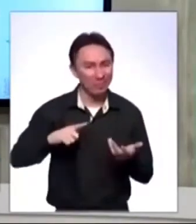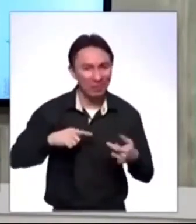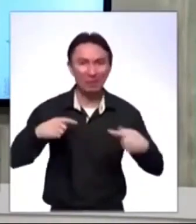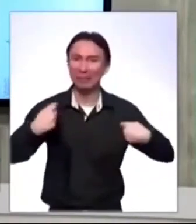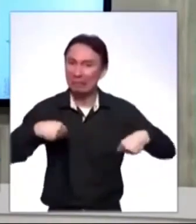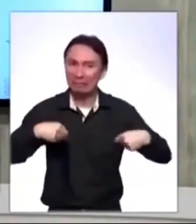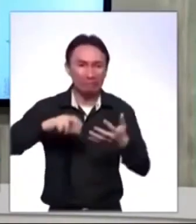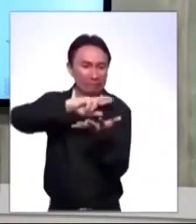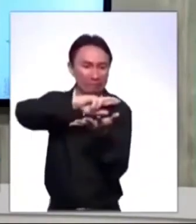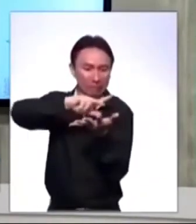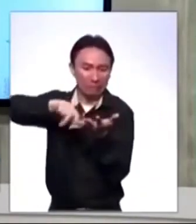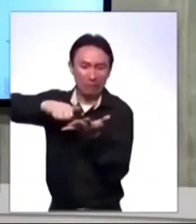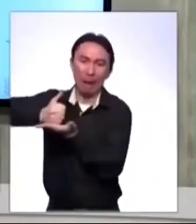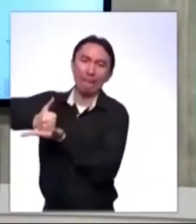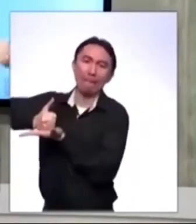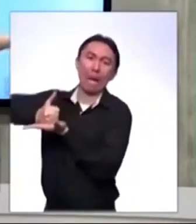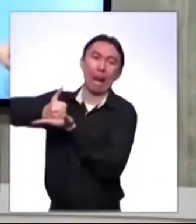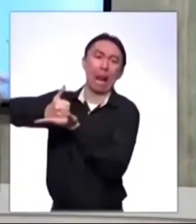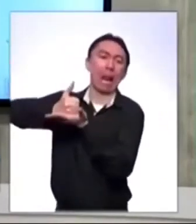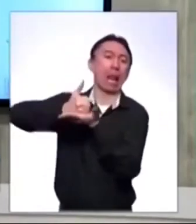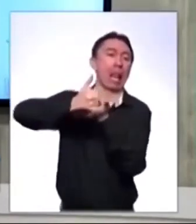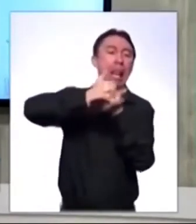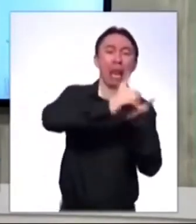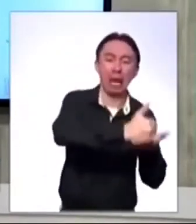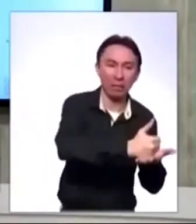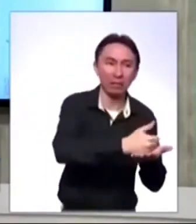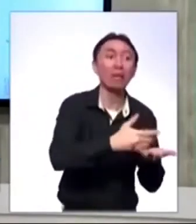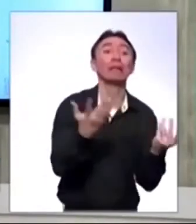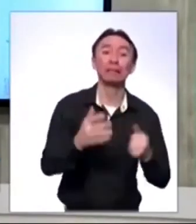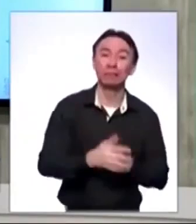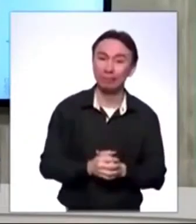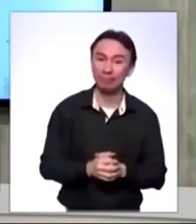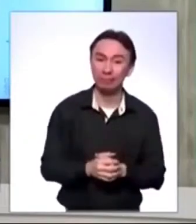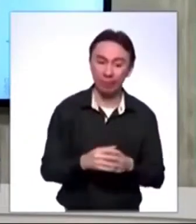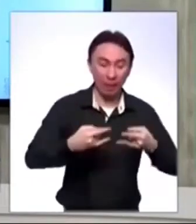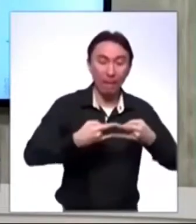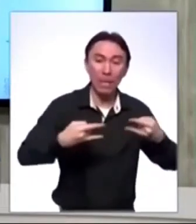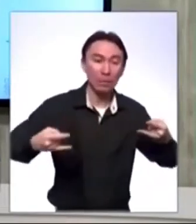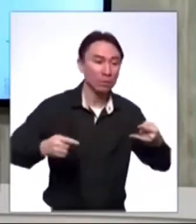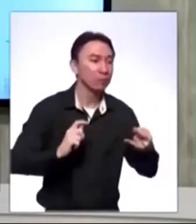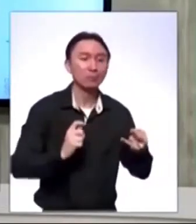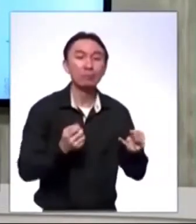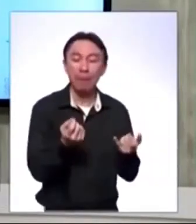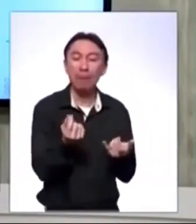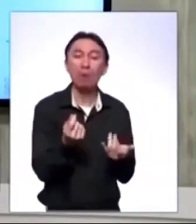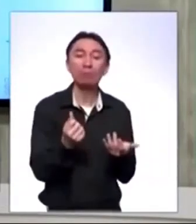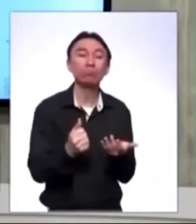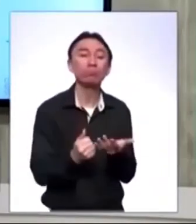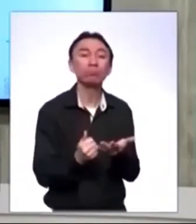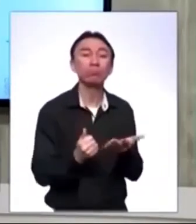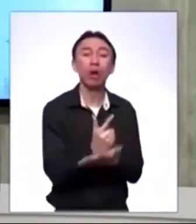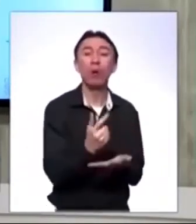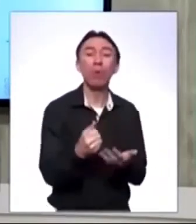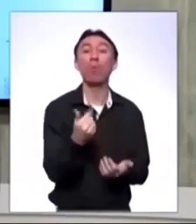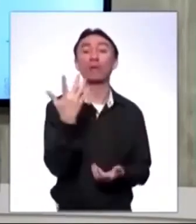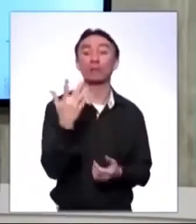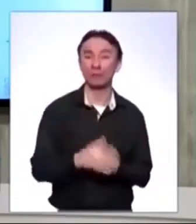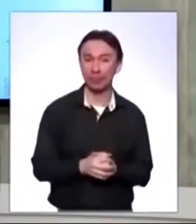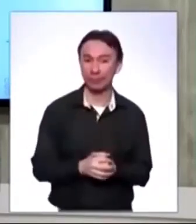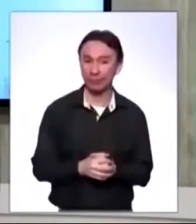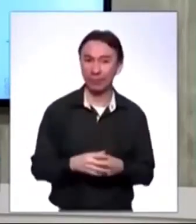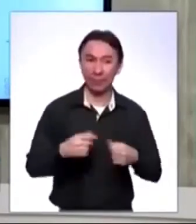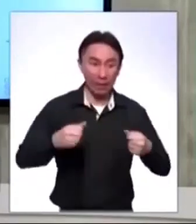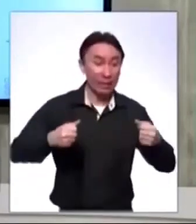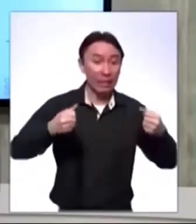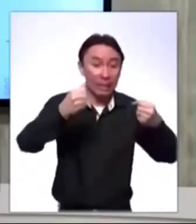funcionários, alimentar, hospedar. Quanto vai custar cada ingresso? Tudo bem, não? Então o teatro é uma questão tipicamente urbana. Quanto maior a cidade,